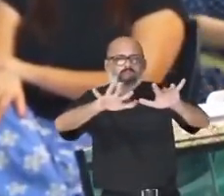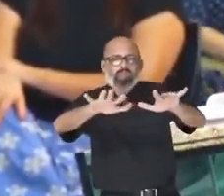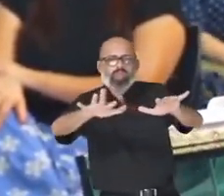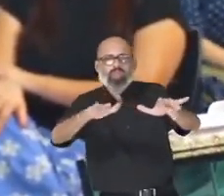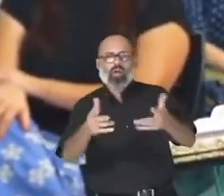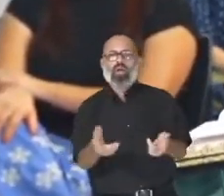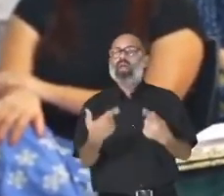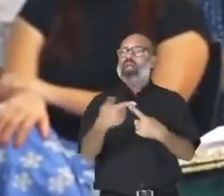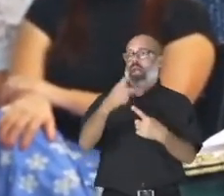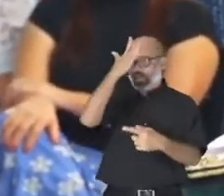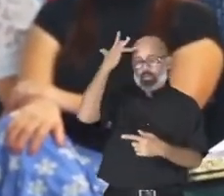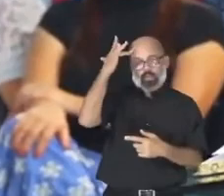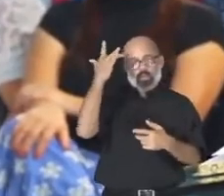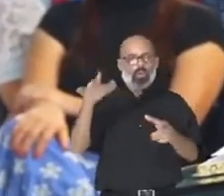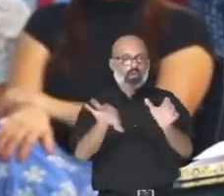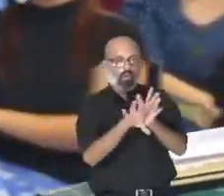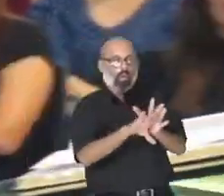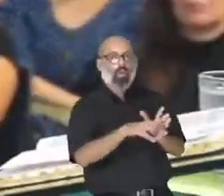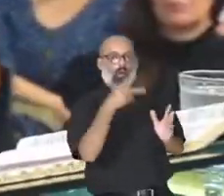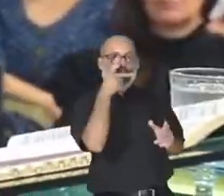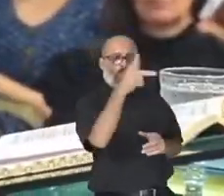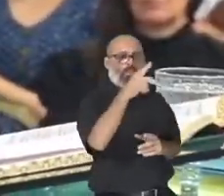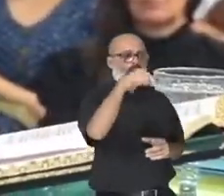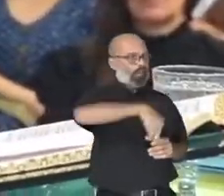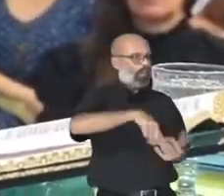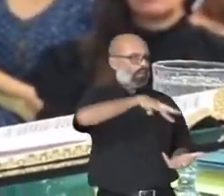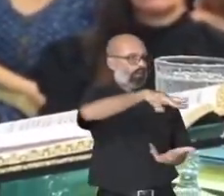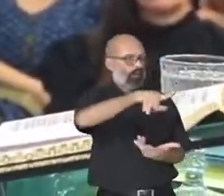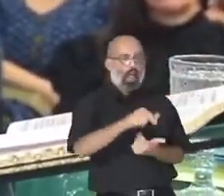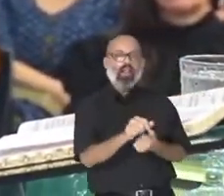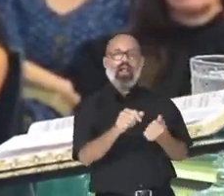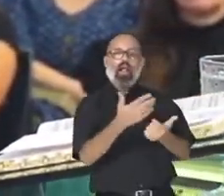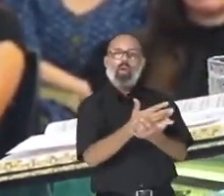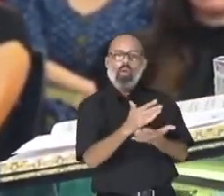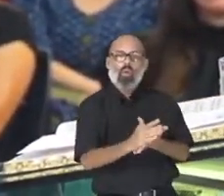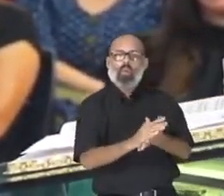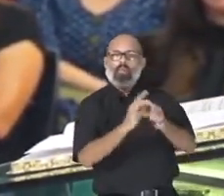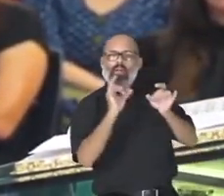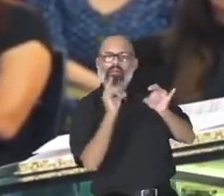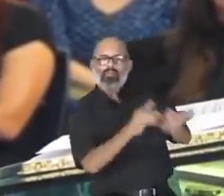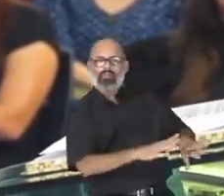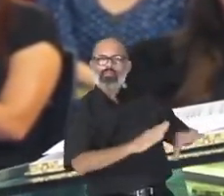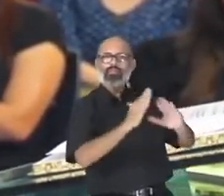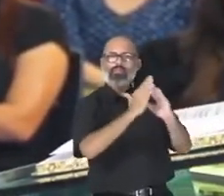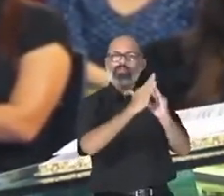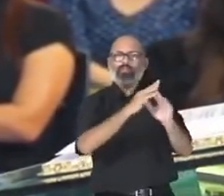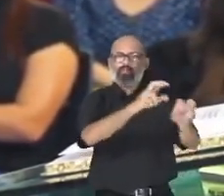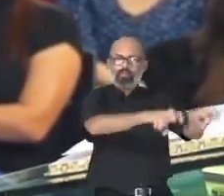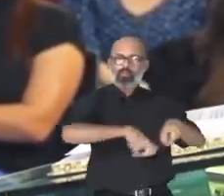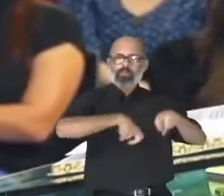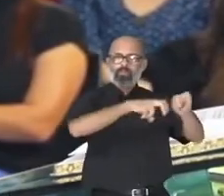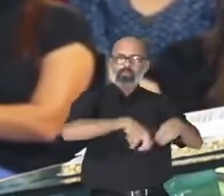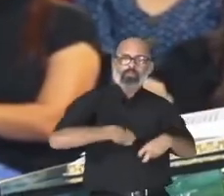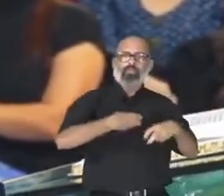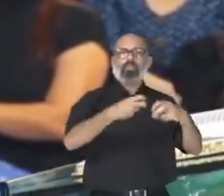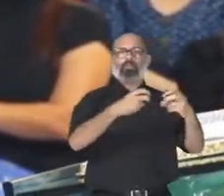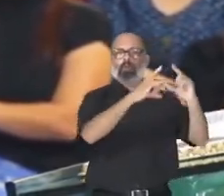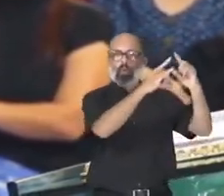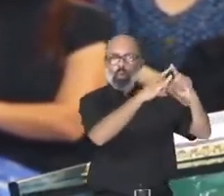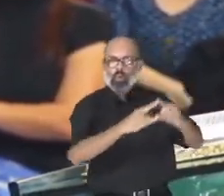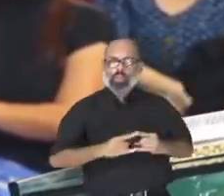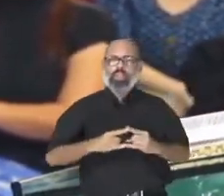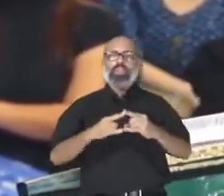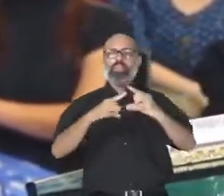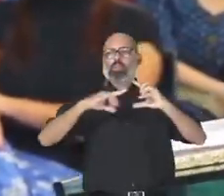as pessoas começam a falar: chegou um profeta na terra. E as pessoas começam a deixar as suas casas, as suas fazendas, as suas chácaras, os seus